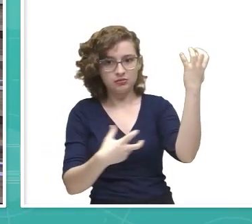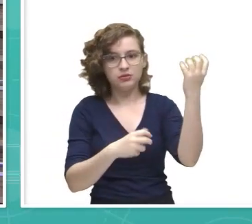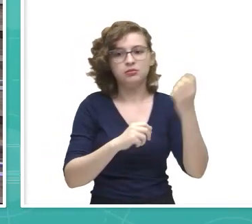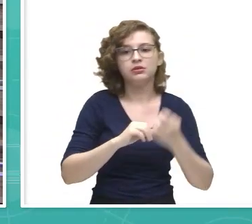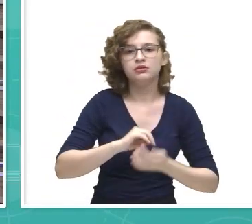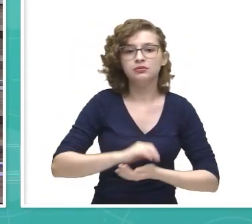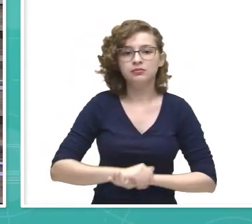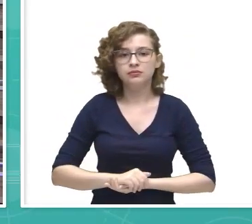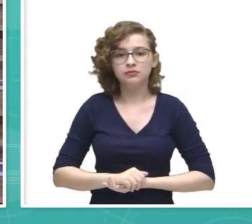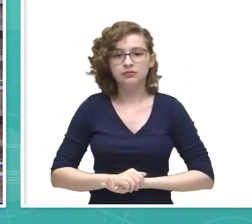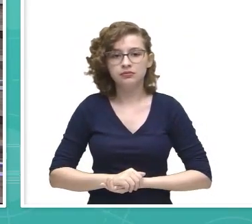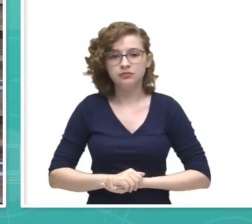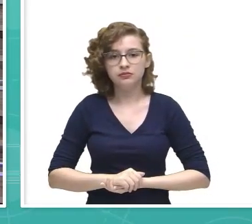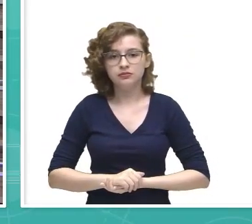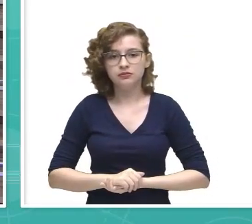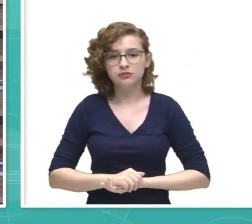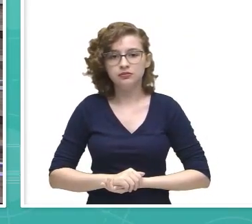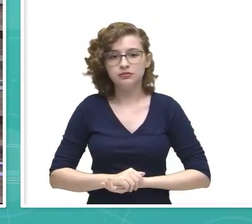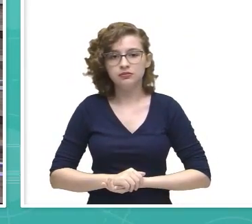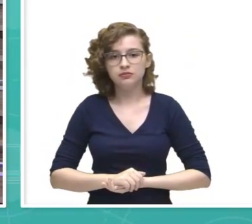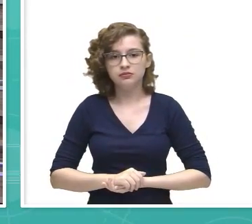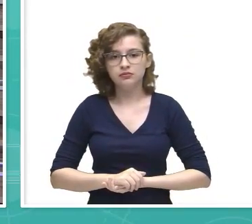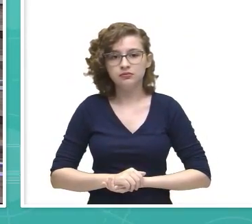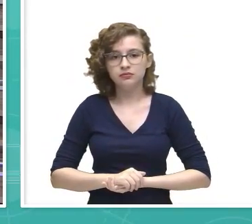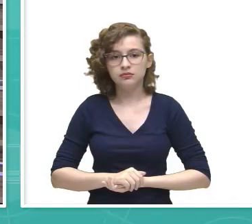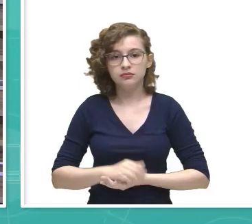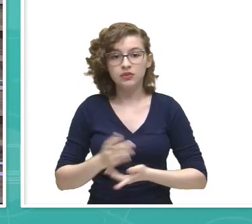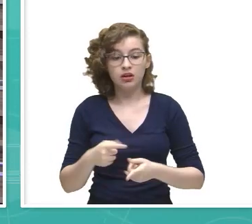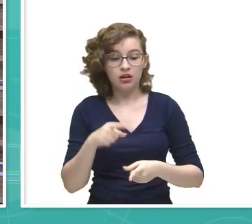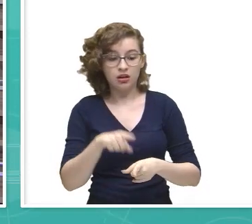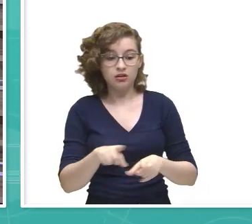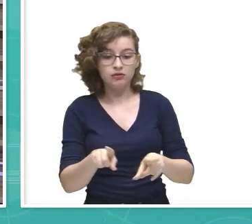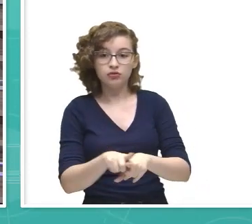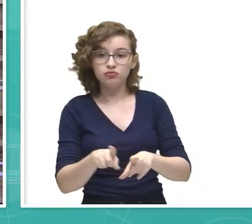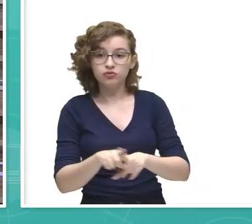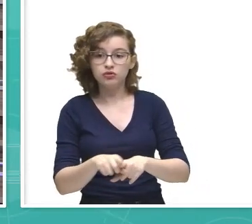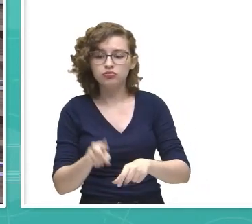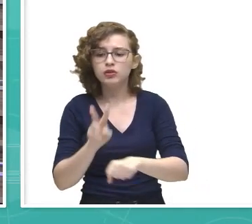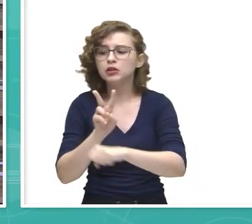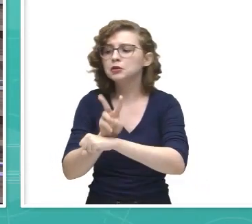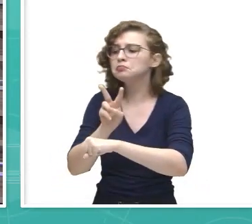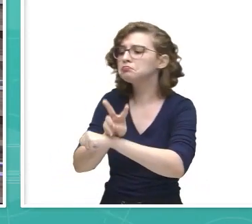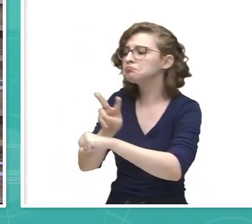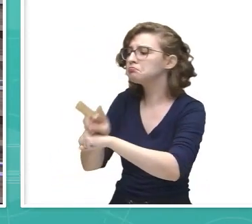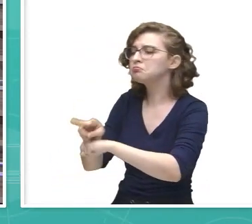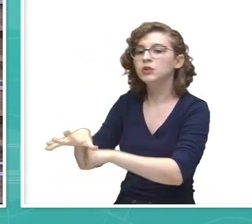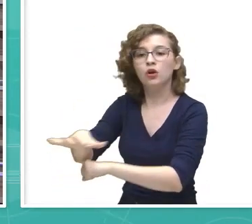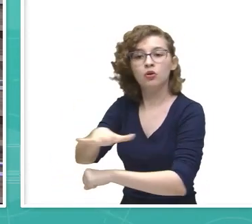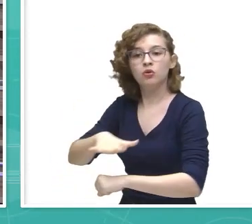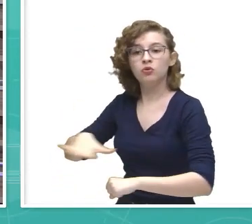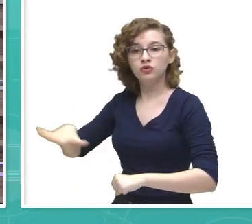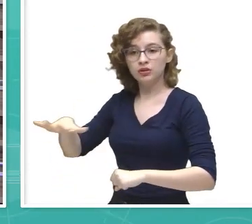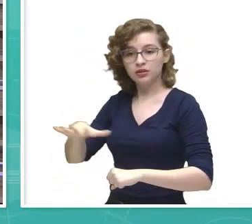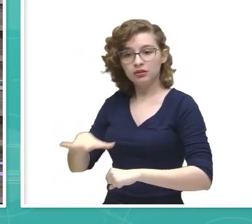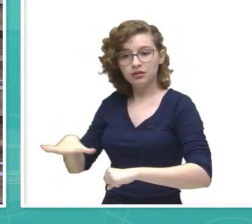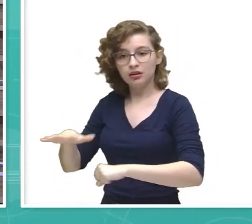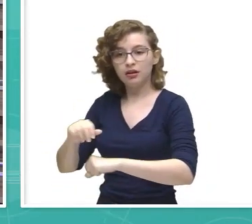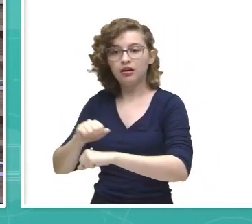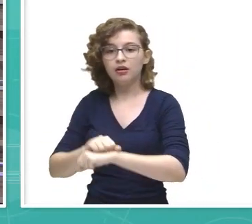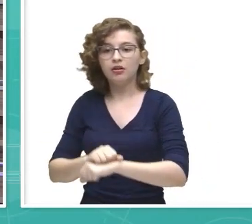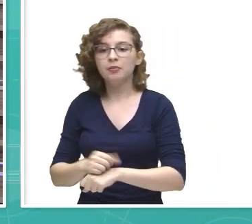isso. Em contrapartida, eles também terão a obrigação de patrulhar o litoral brasileiro para